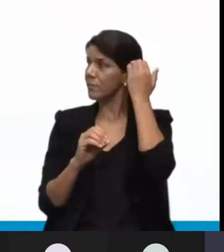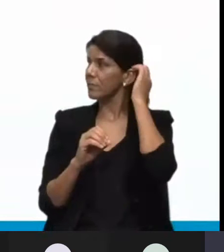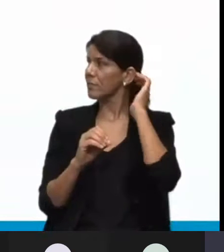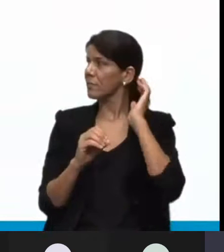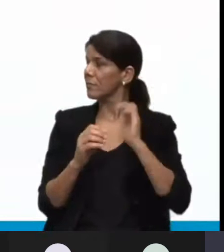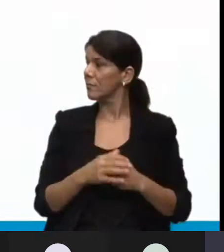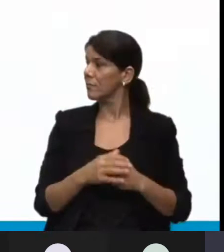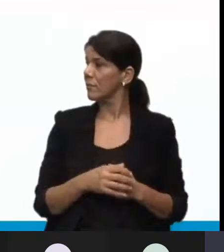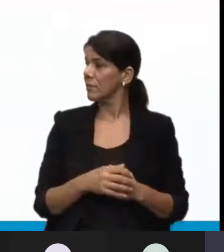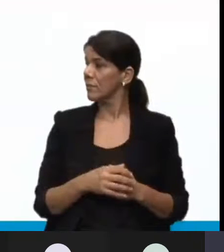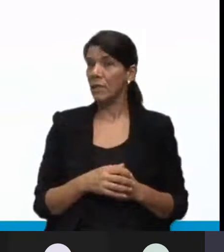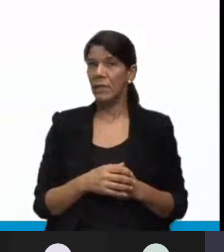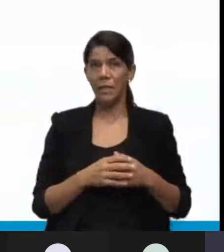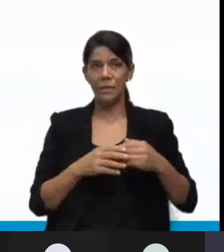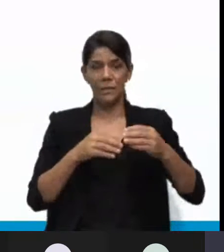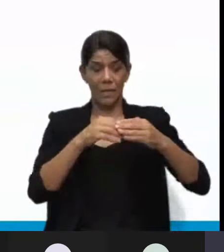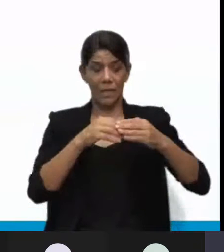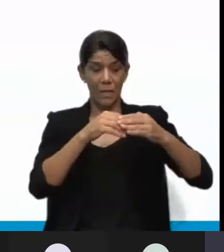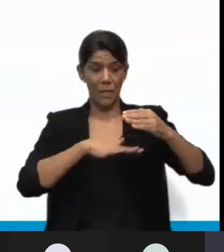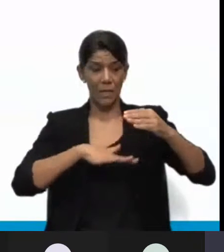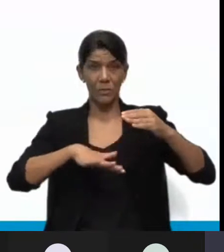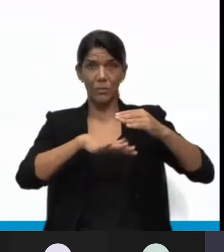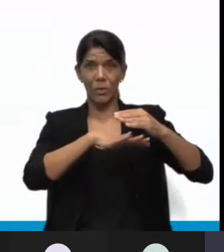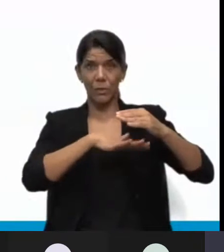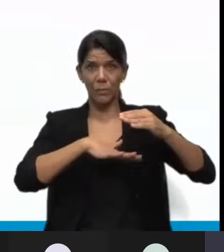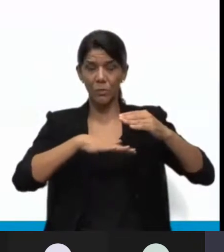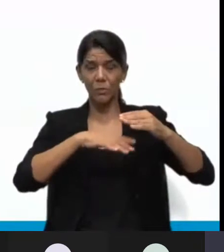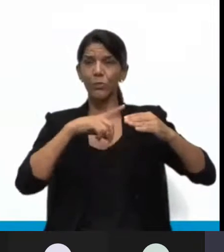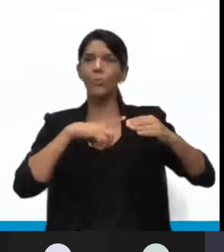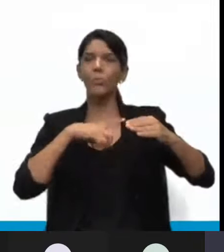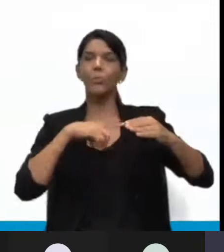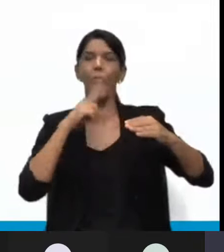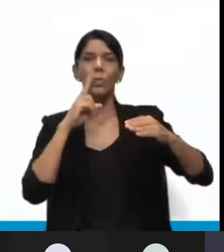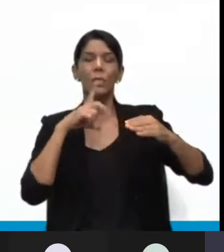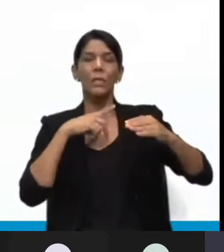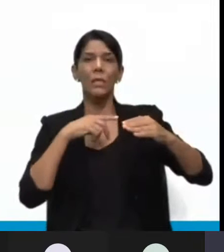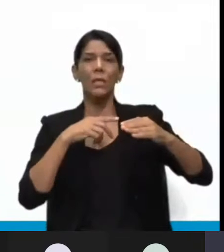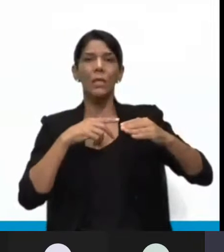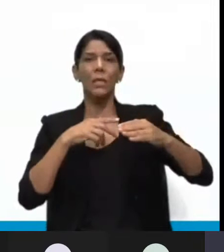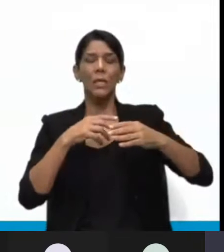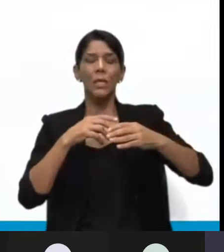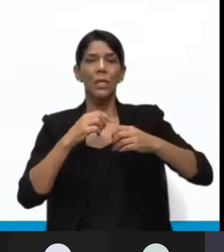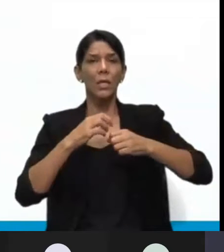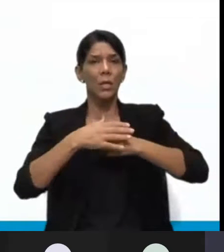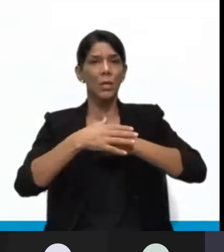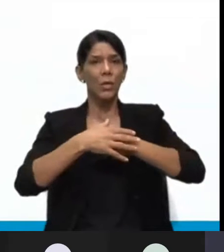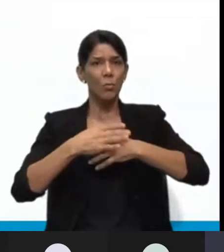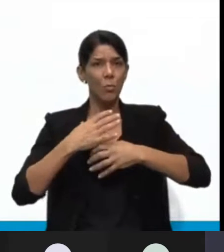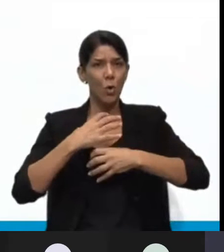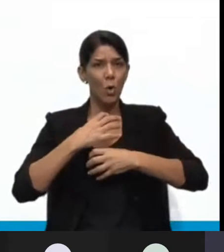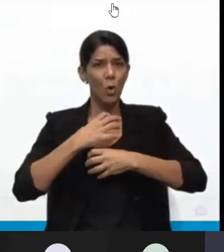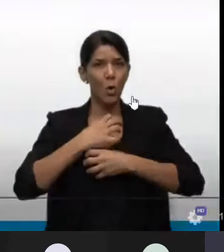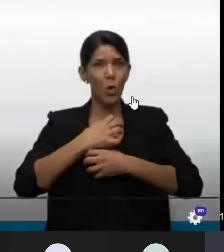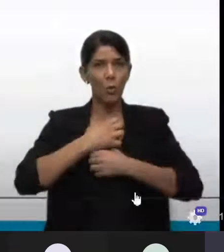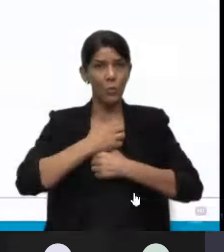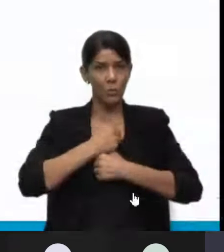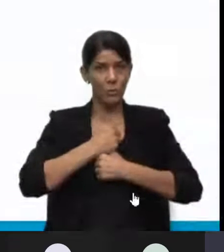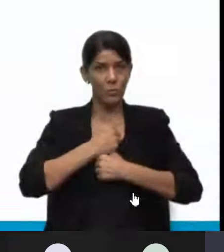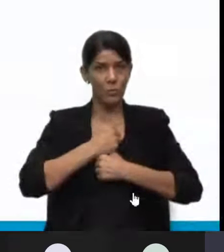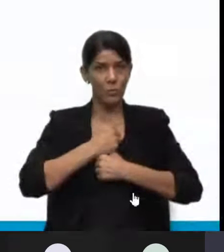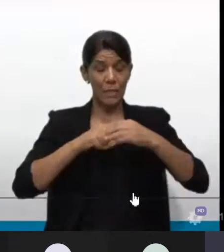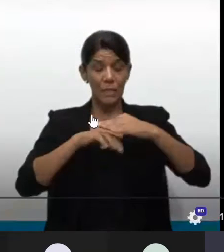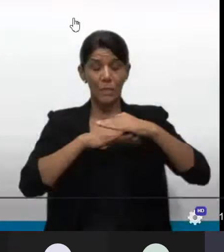baixo, né, da camada subepicárdica, o que que eu vou ter aqui? Eu estou vendo o quê? Músculo estriado cardíaco. Então,